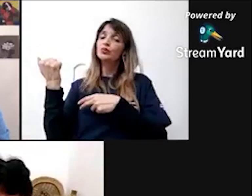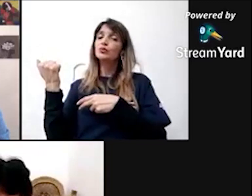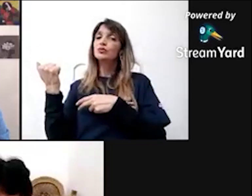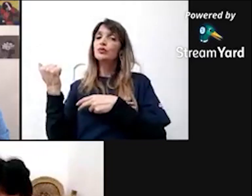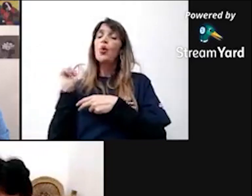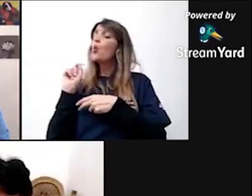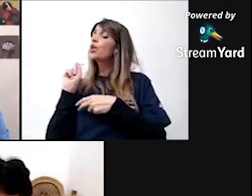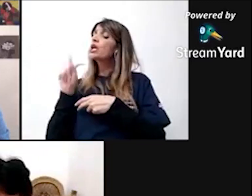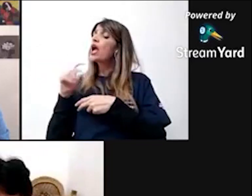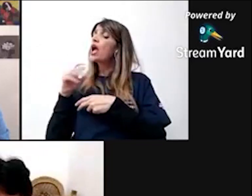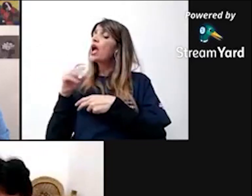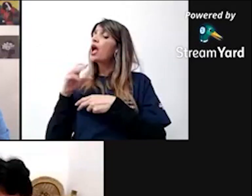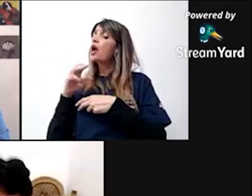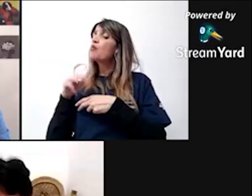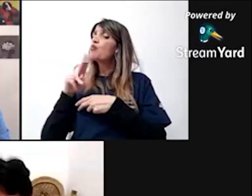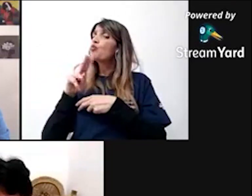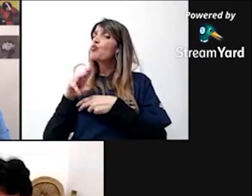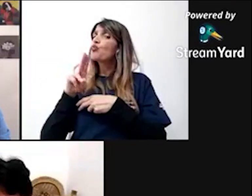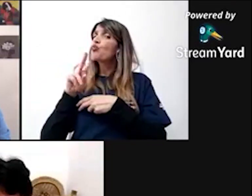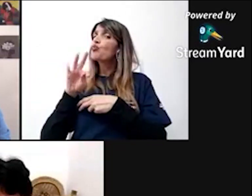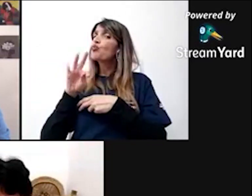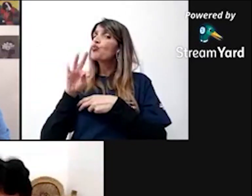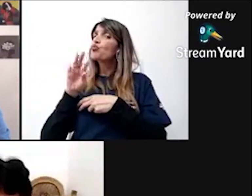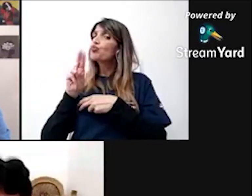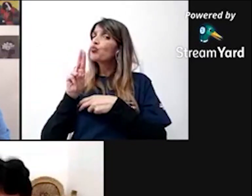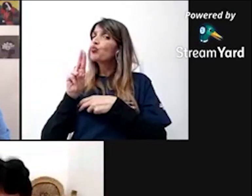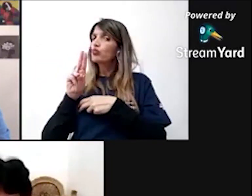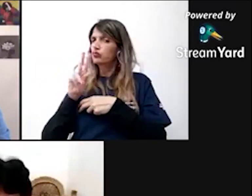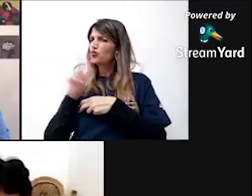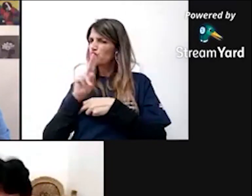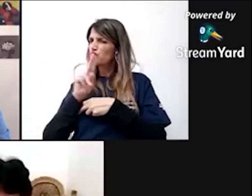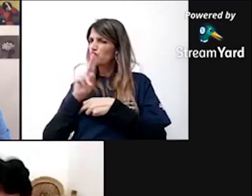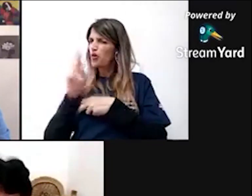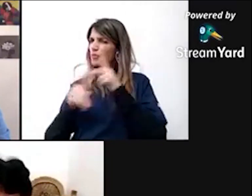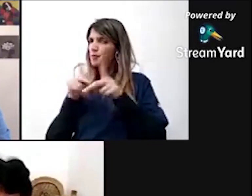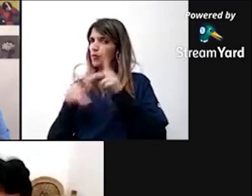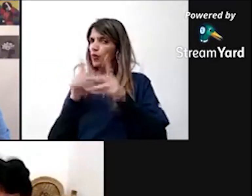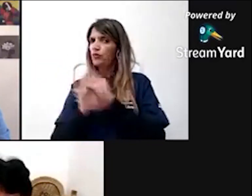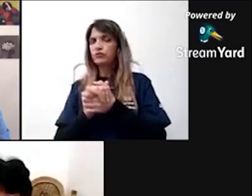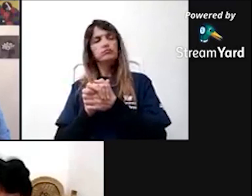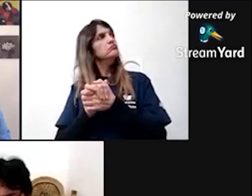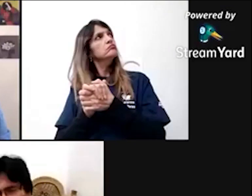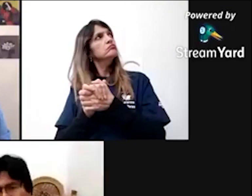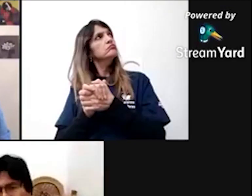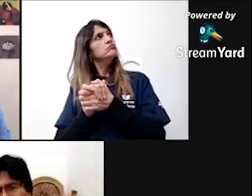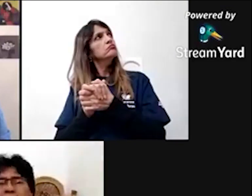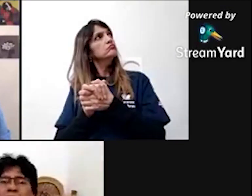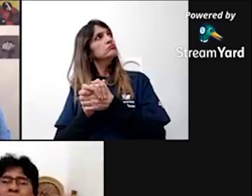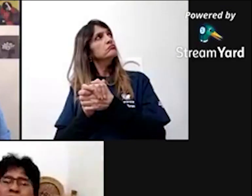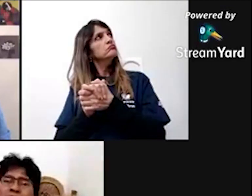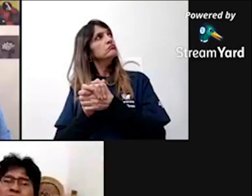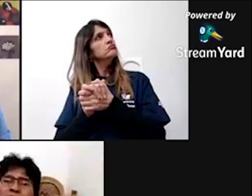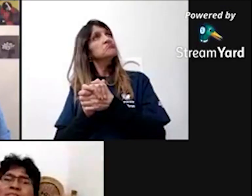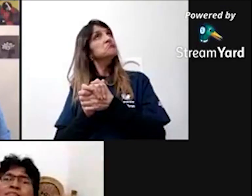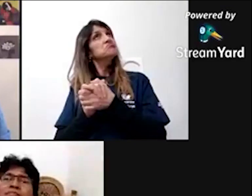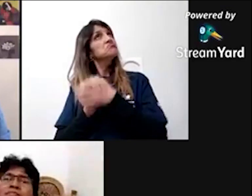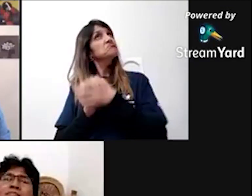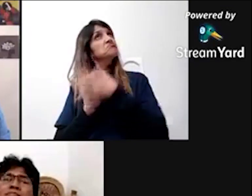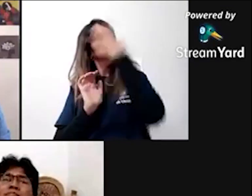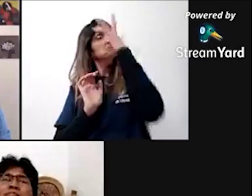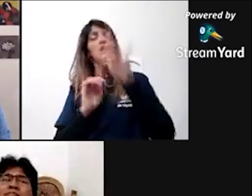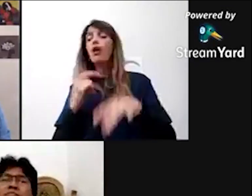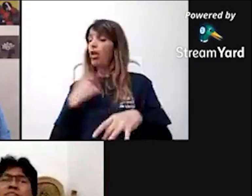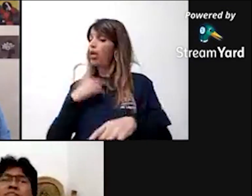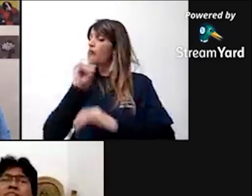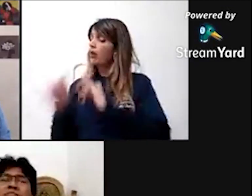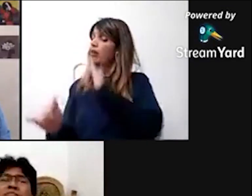você? Eu disse, vô, não contou nada, não. Ele contou sim, você que não ouviu. O rio sempre fala com a